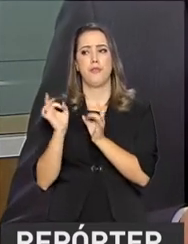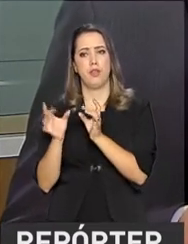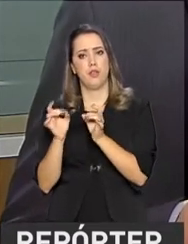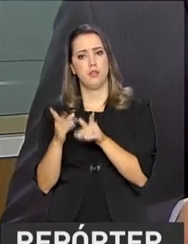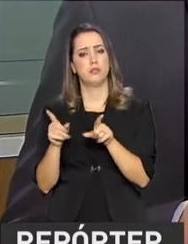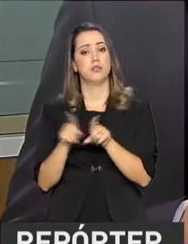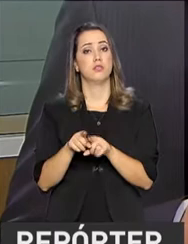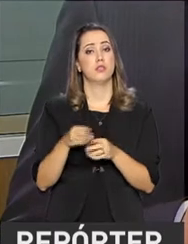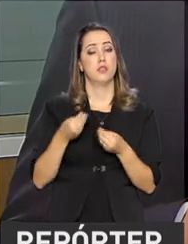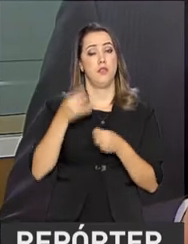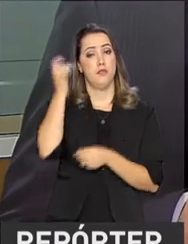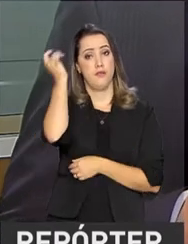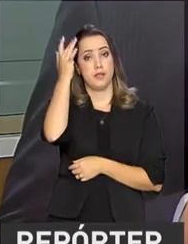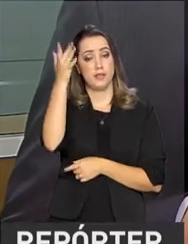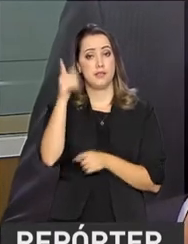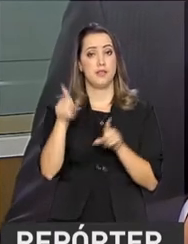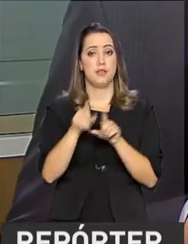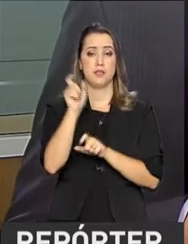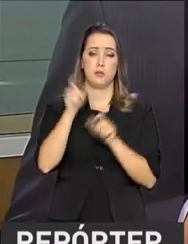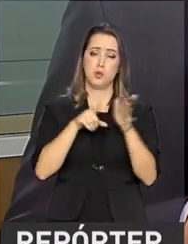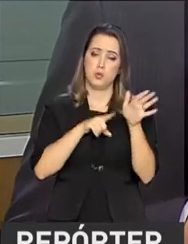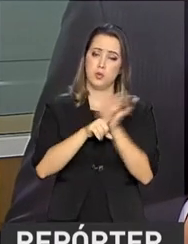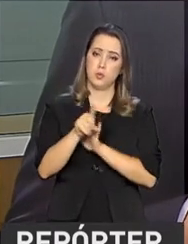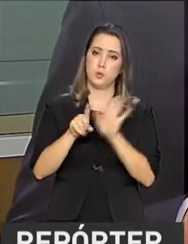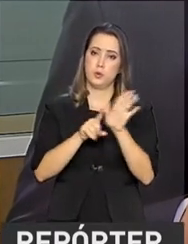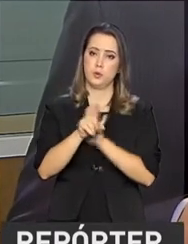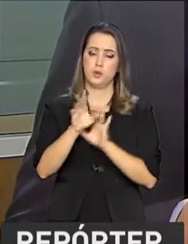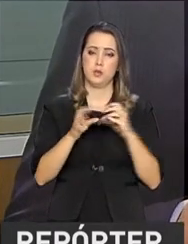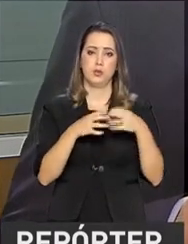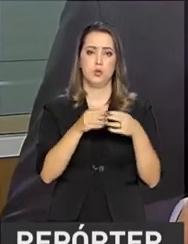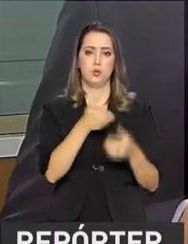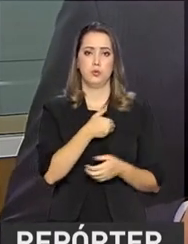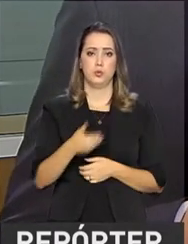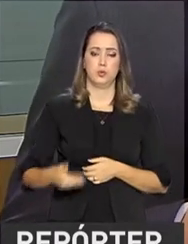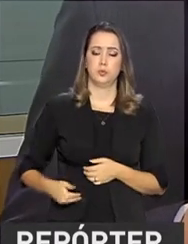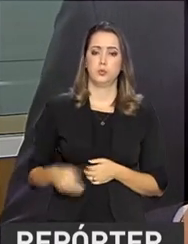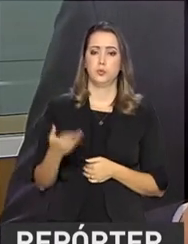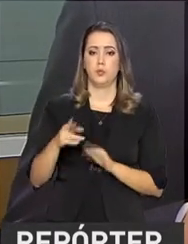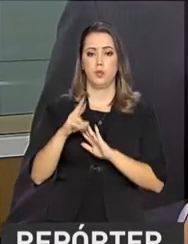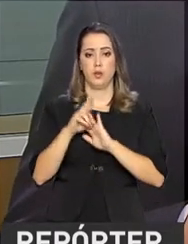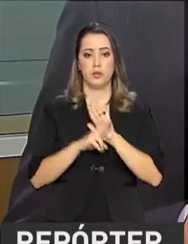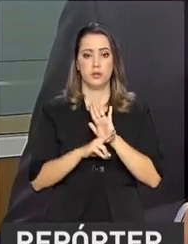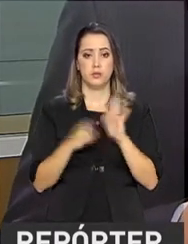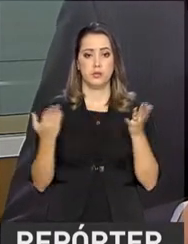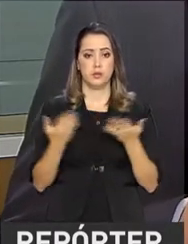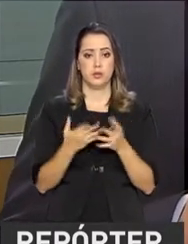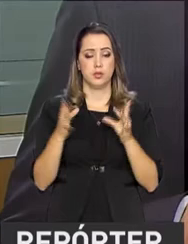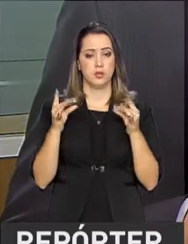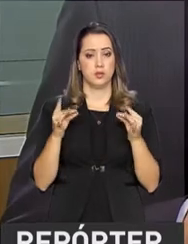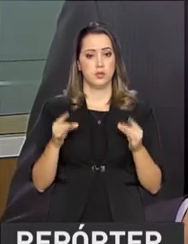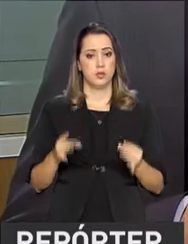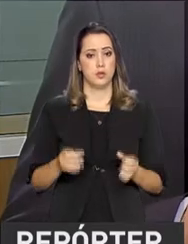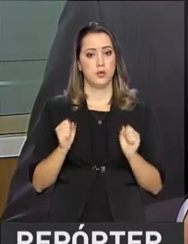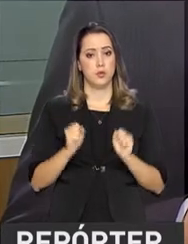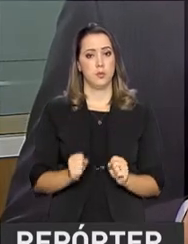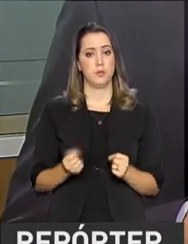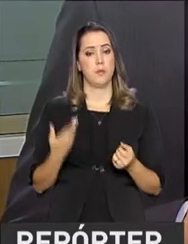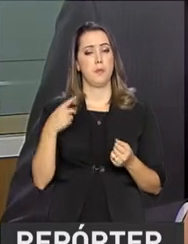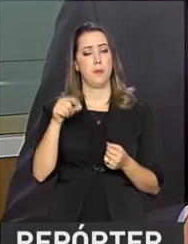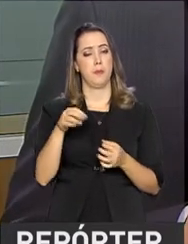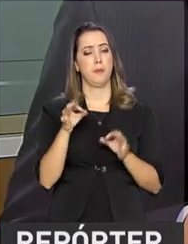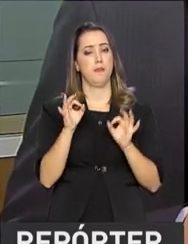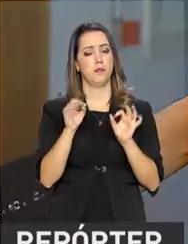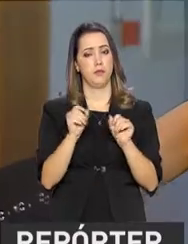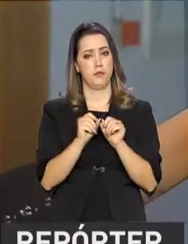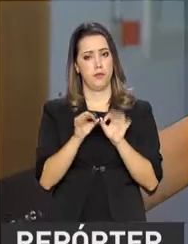trabalho e remuneração de pesquisadores do setor público regras que agora serão detalhadas e poderão ser aplicadas na